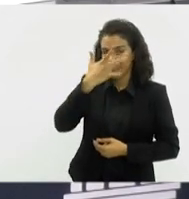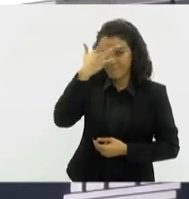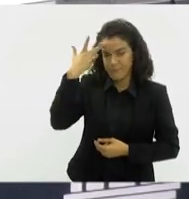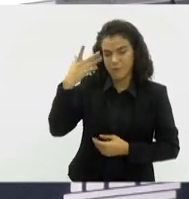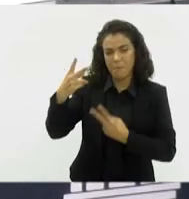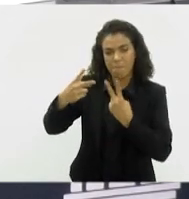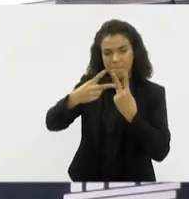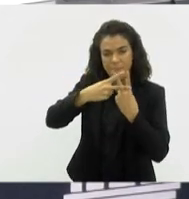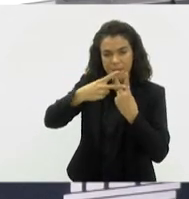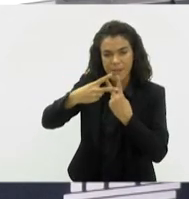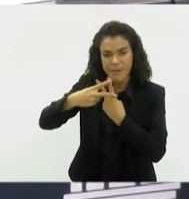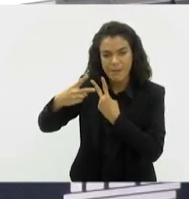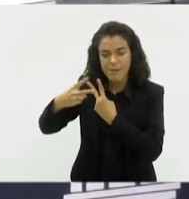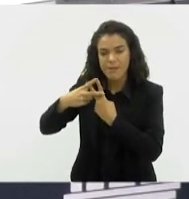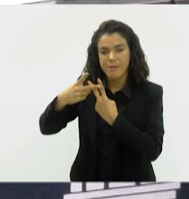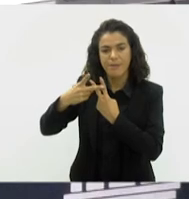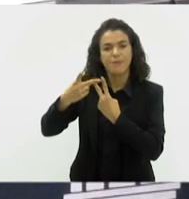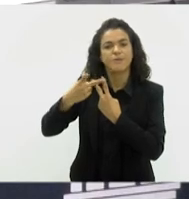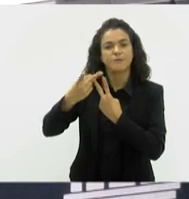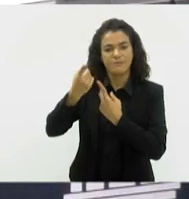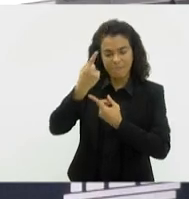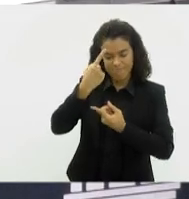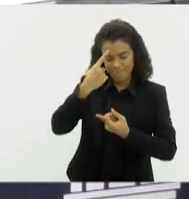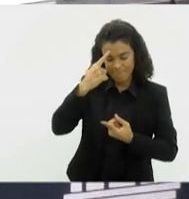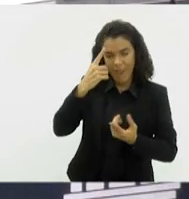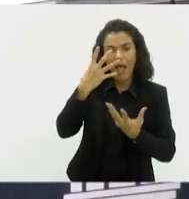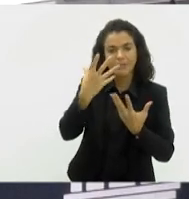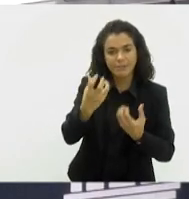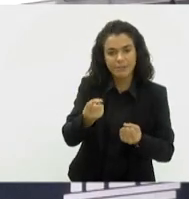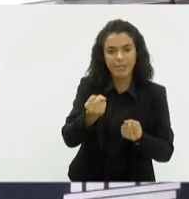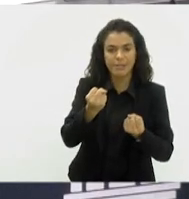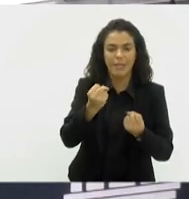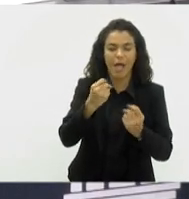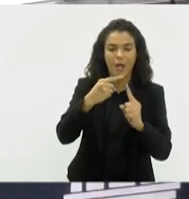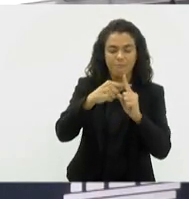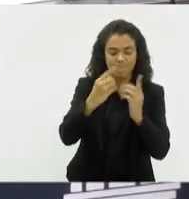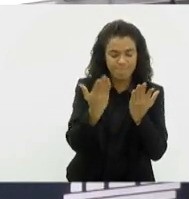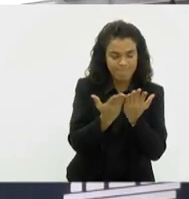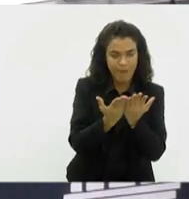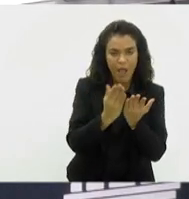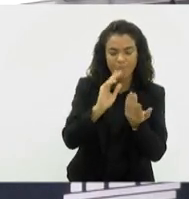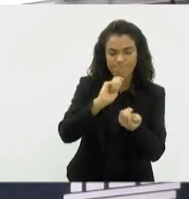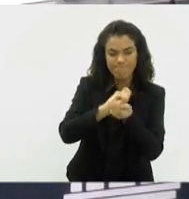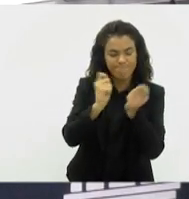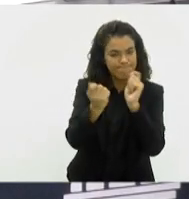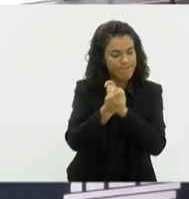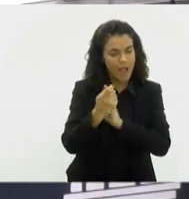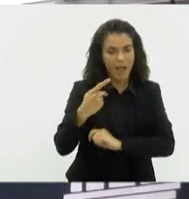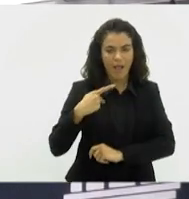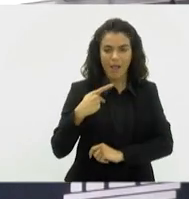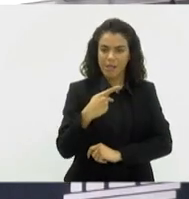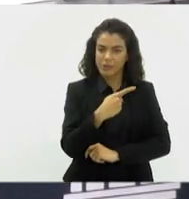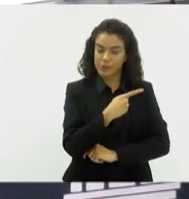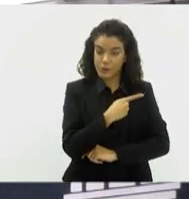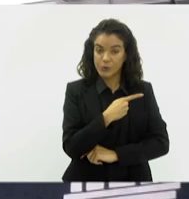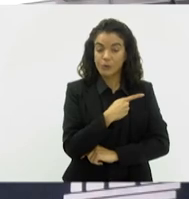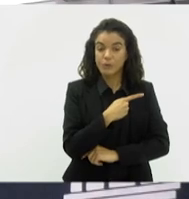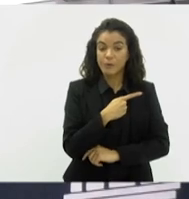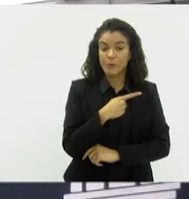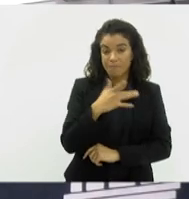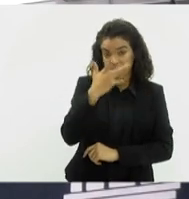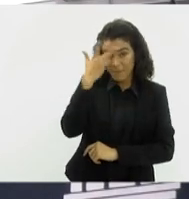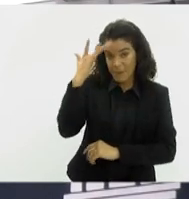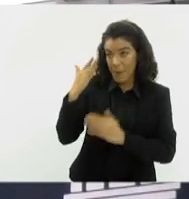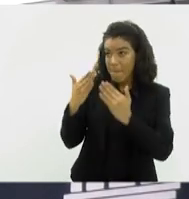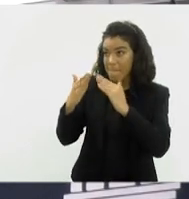foram presas, que se converteram na prisão. Alguns se tornaram até pastores. Esses caras dentro da favela, quando tem